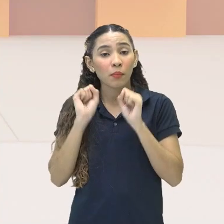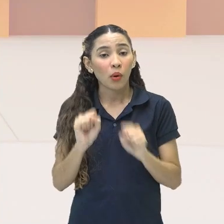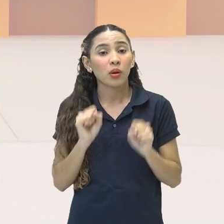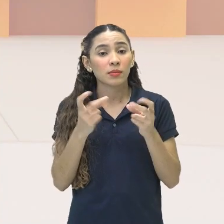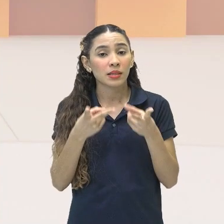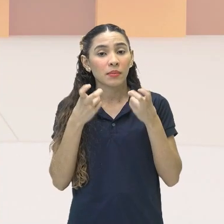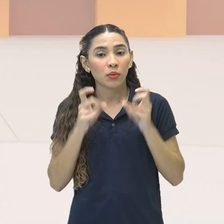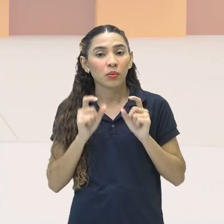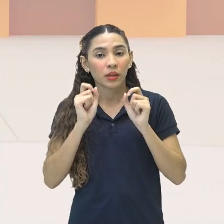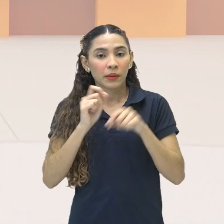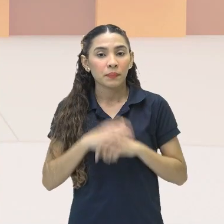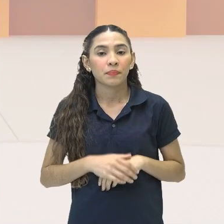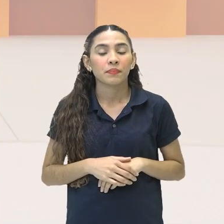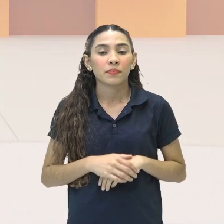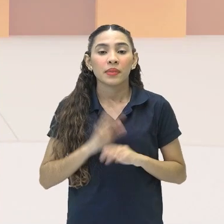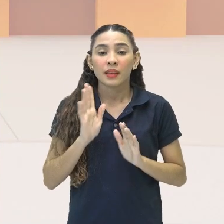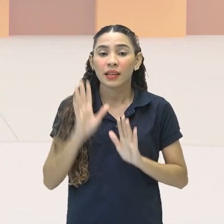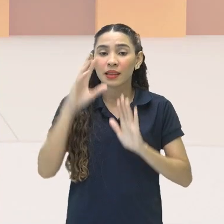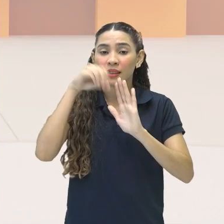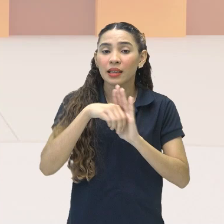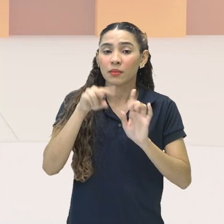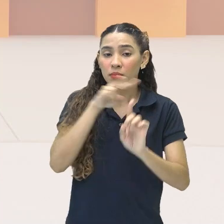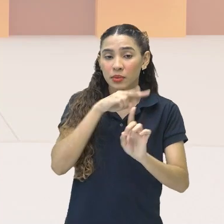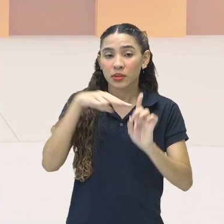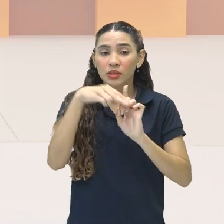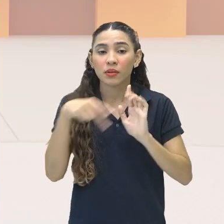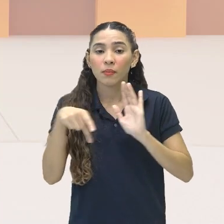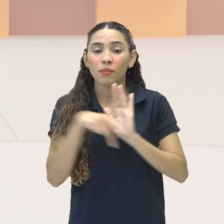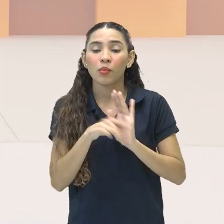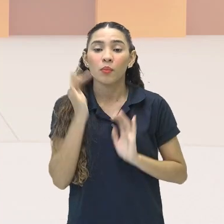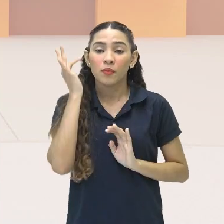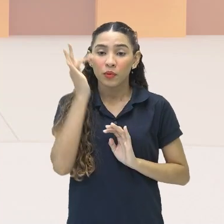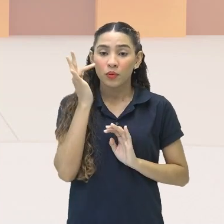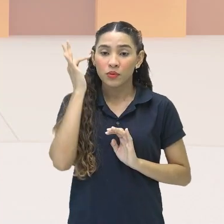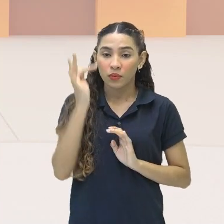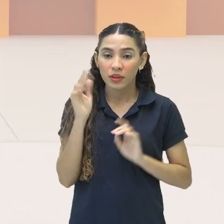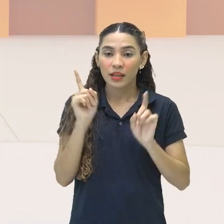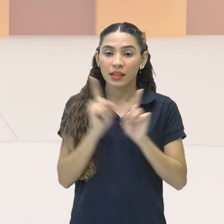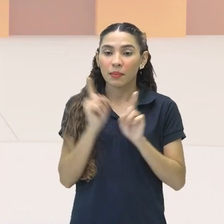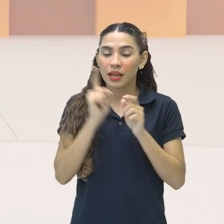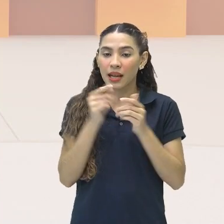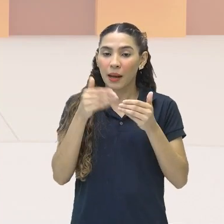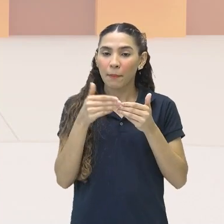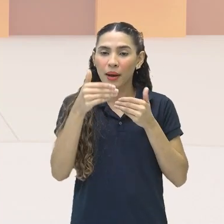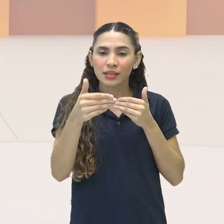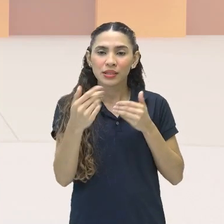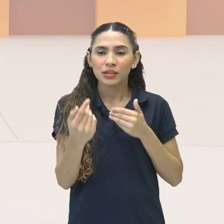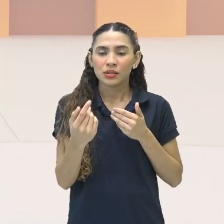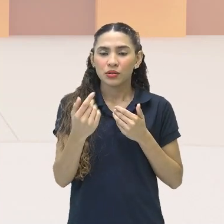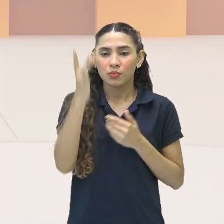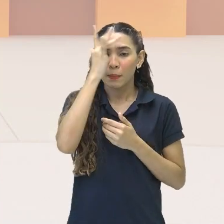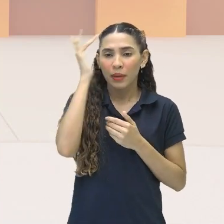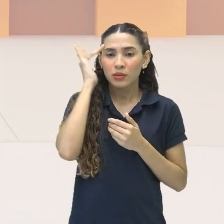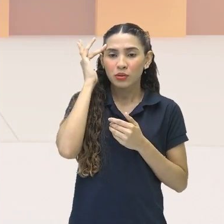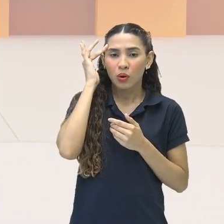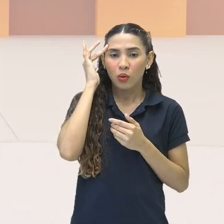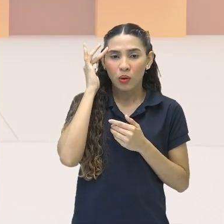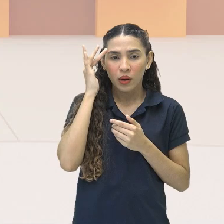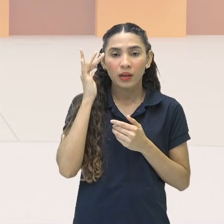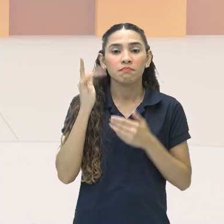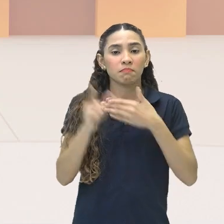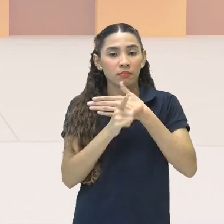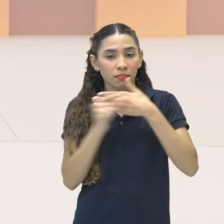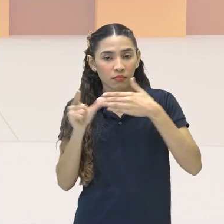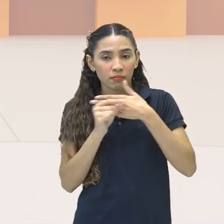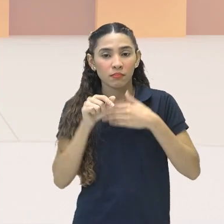então, que dentro de um olhar da filosofia, a partir de um pensador chamado Karl